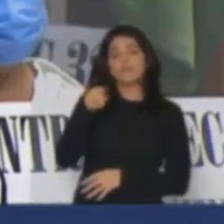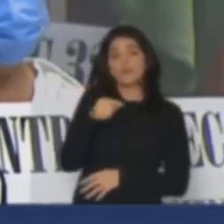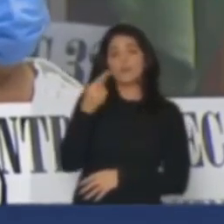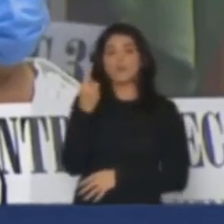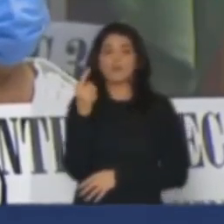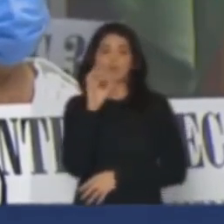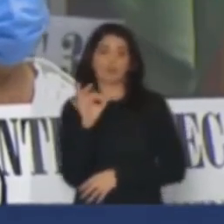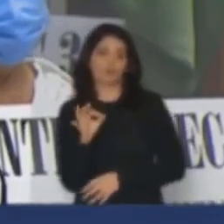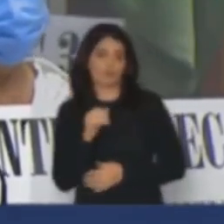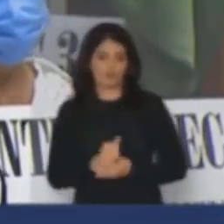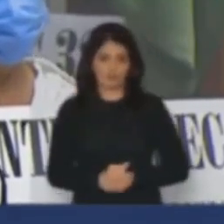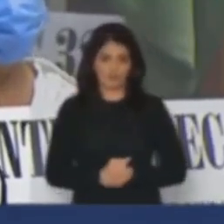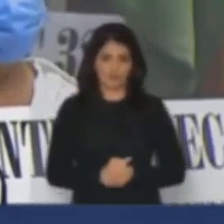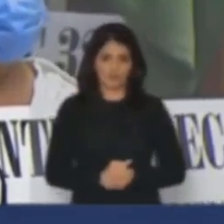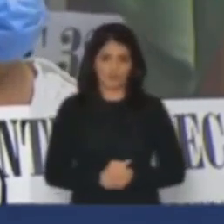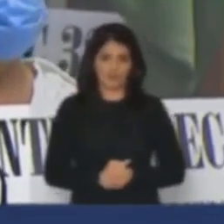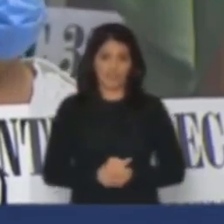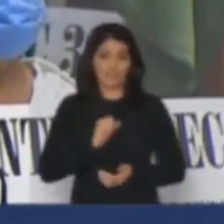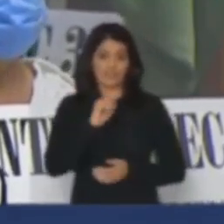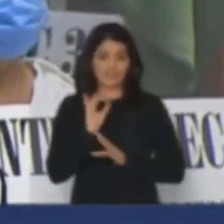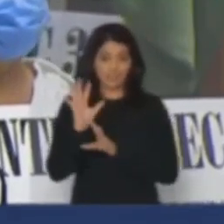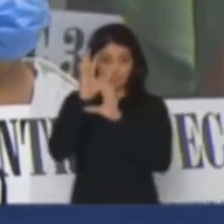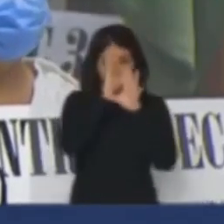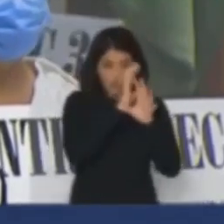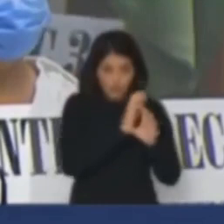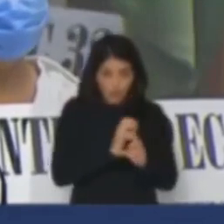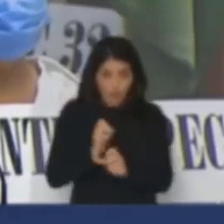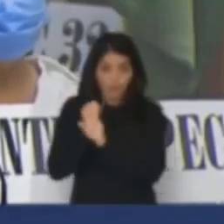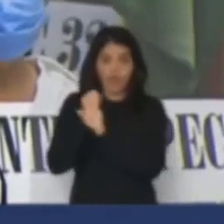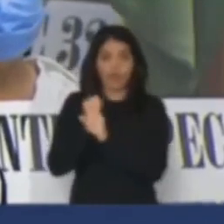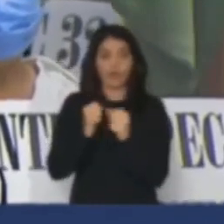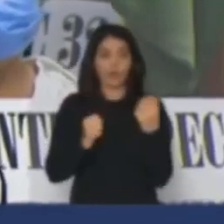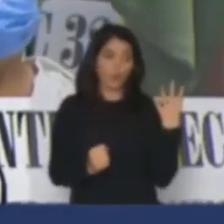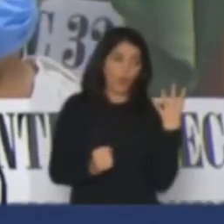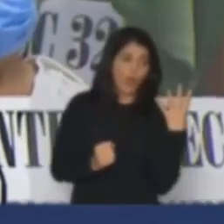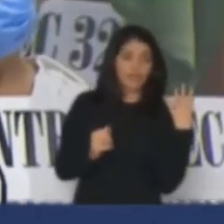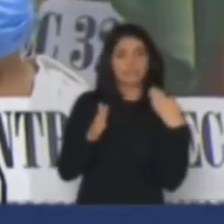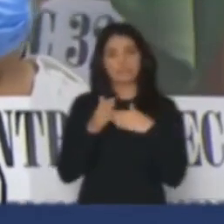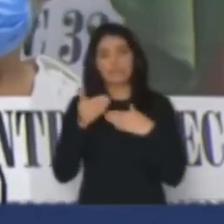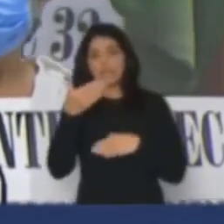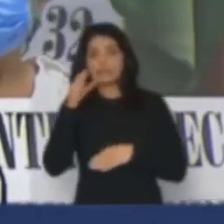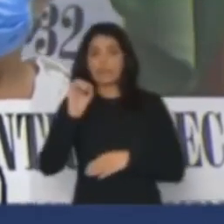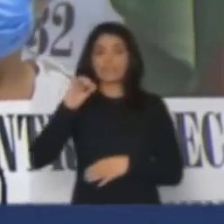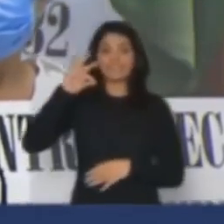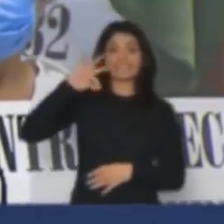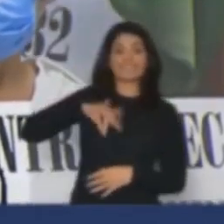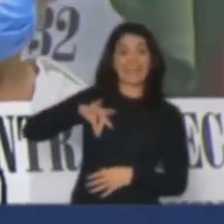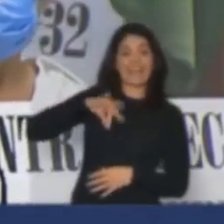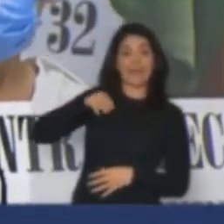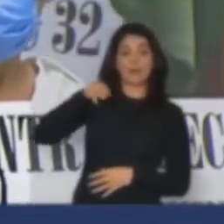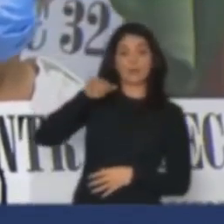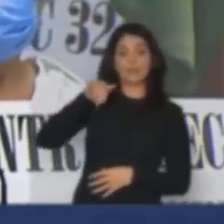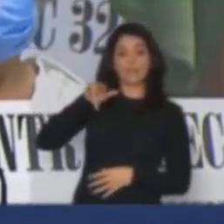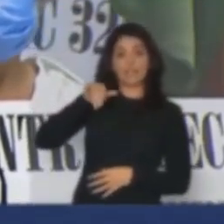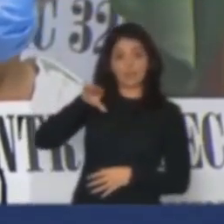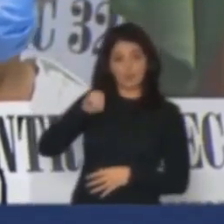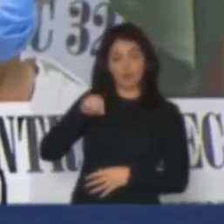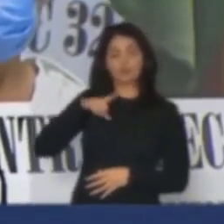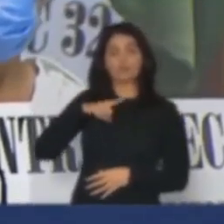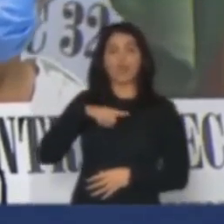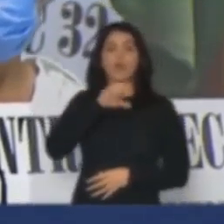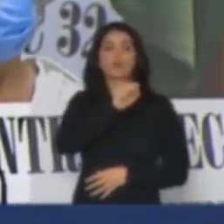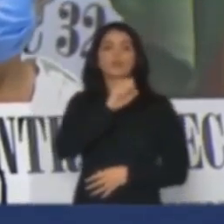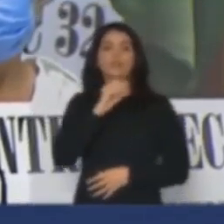53,1% do salário mínimo. Se somado para quem ganha de 4 a 10, nós teremos mais de 80% dos